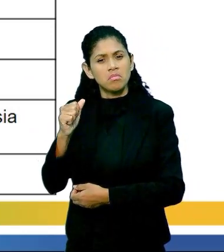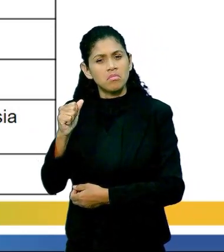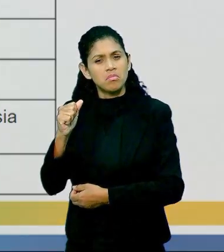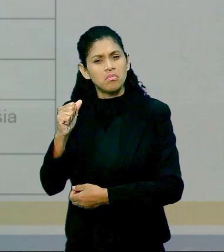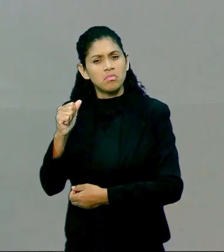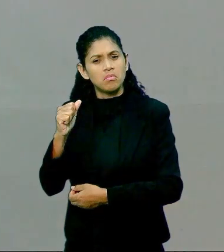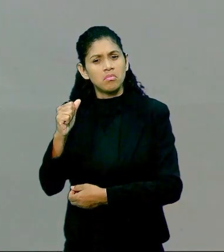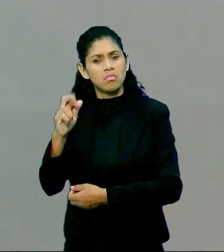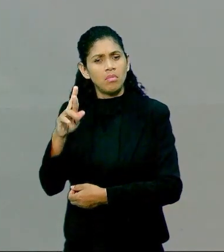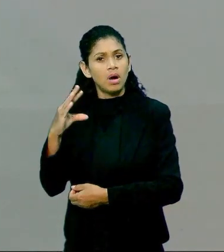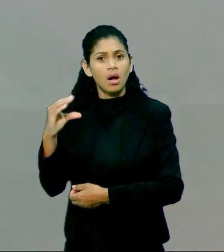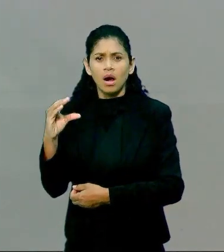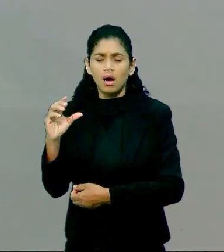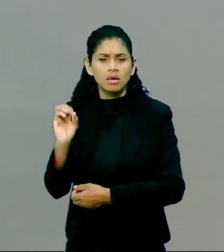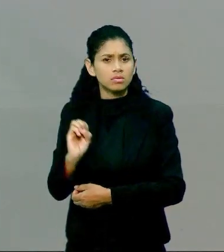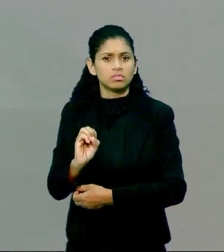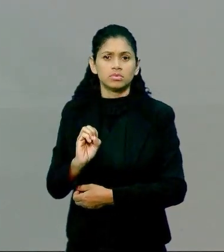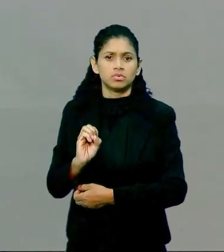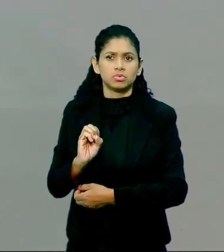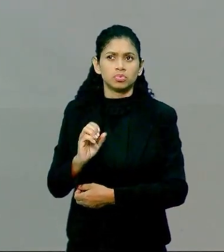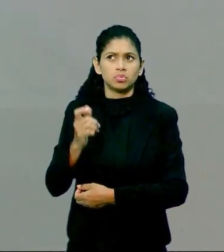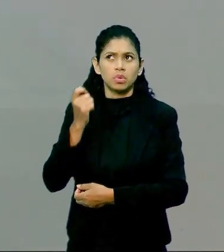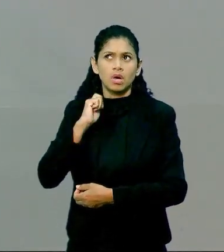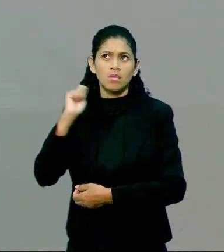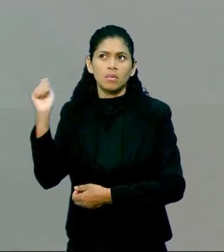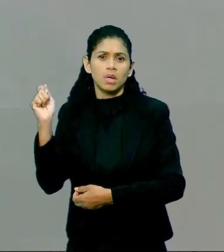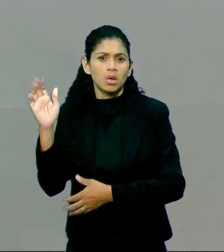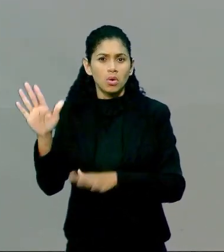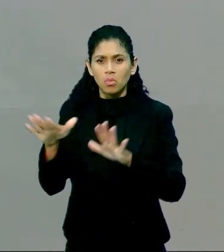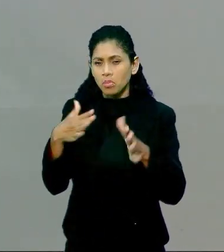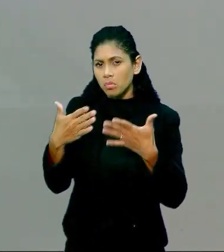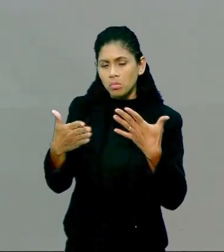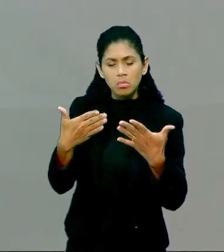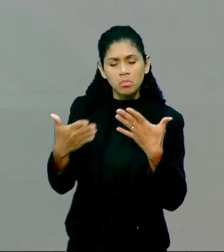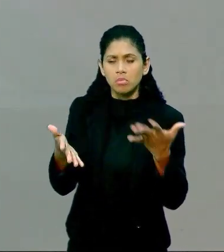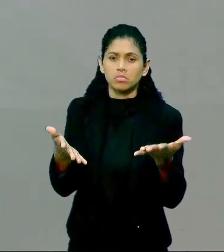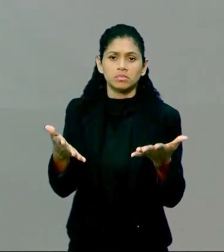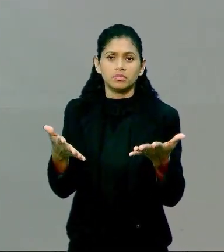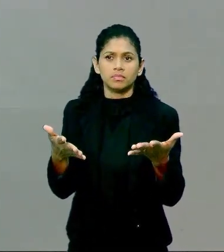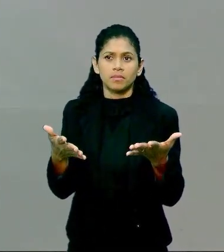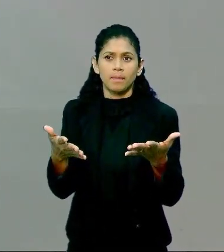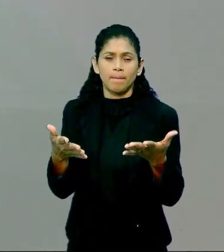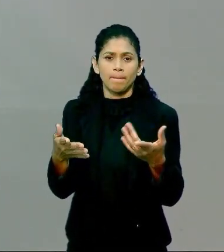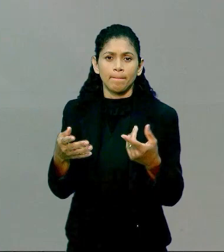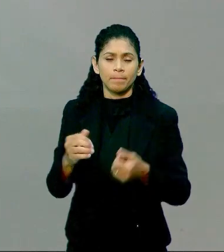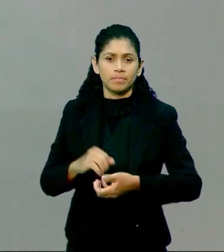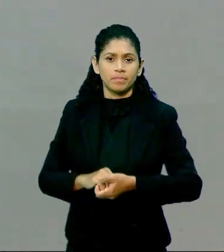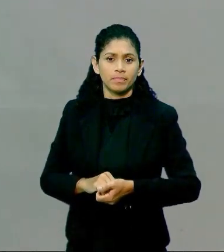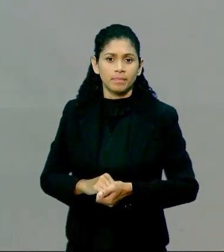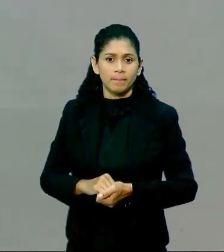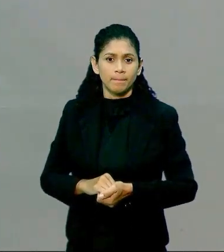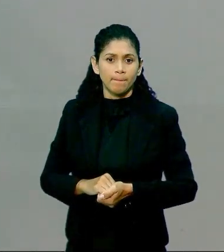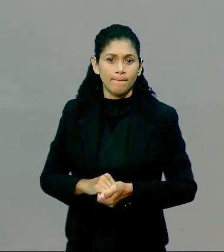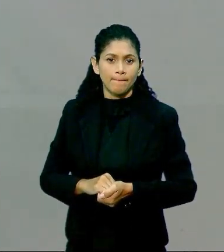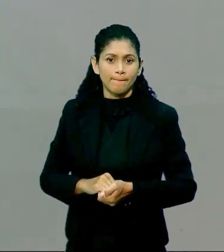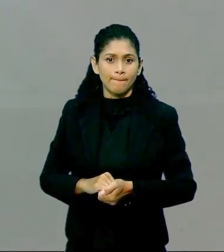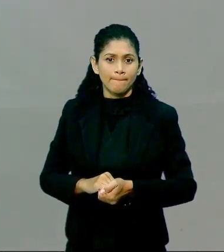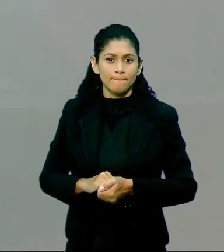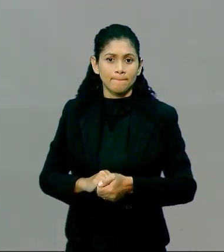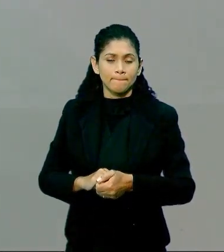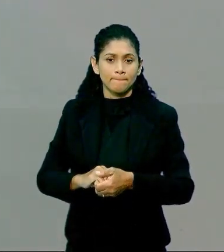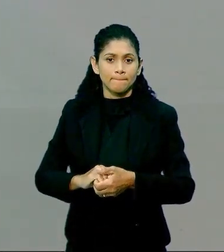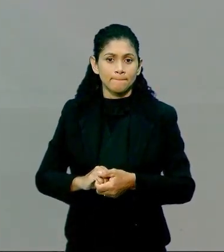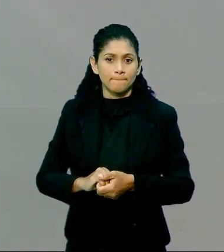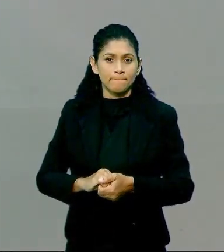aluno pode olhar para mim e dizer, professor, mas março e abril é precisão. Não vai ser em janeiro, nem vai ser em agosto. Ou é março ou é abril. Isso não é